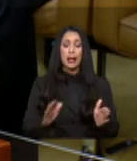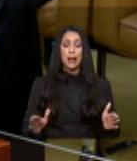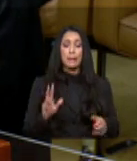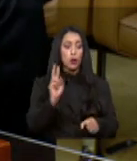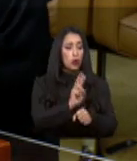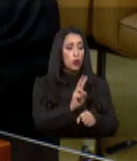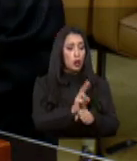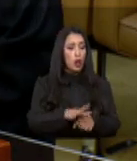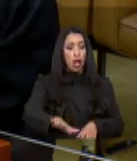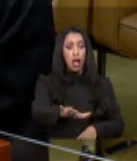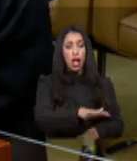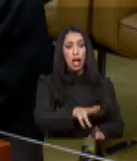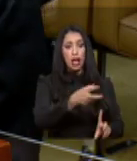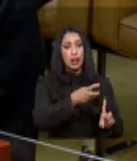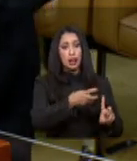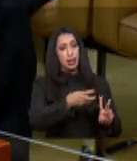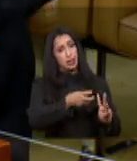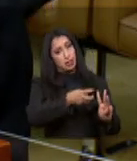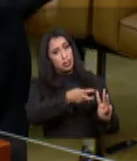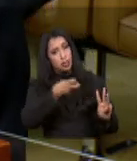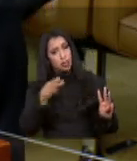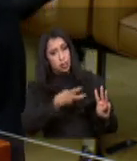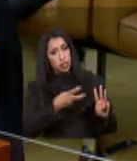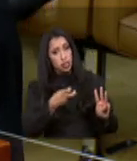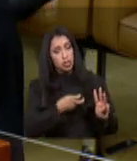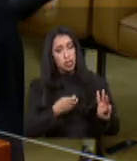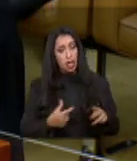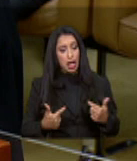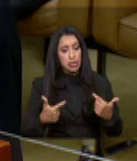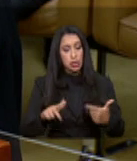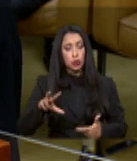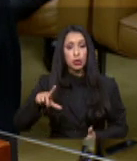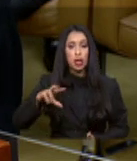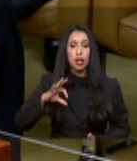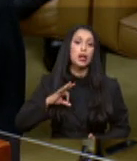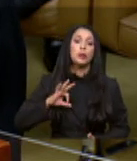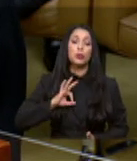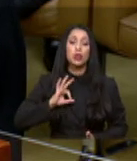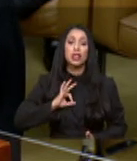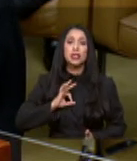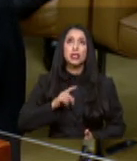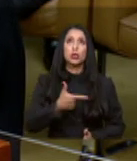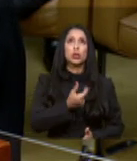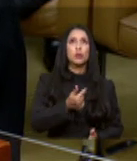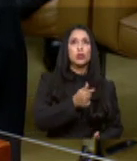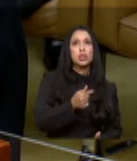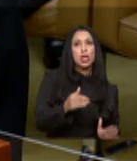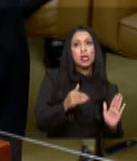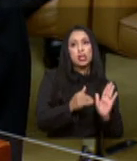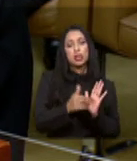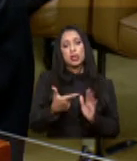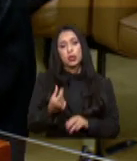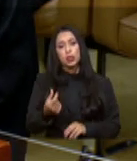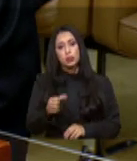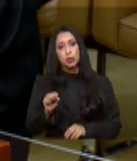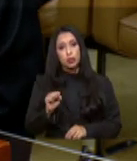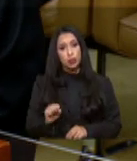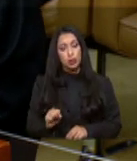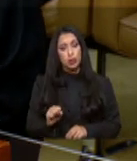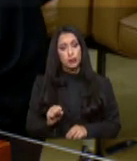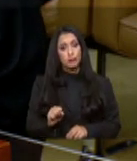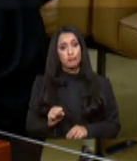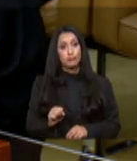territórios indígenas e da ação da polícia, antevíamos um novo aumento do desmatamento entre 2007 e 2008, véspera de